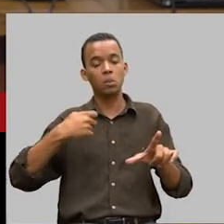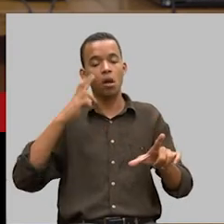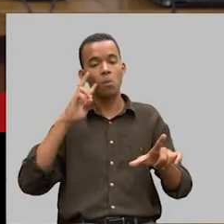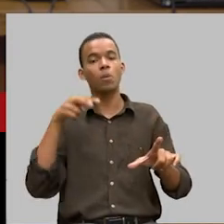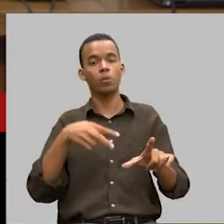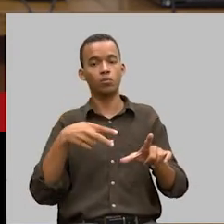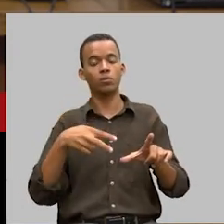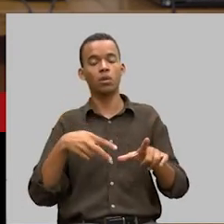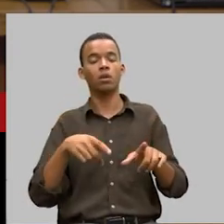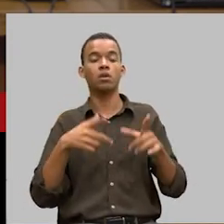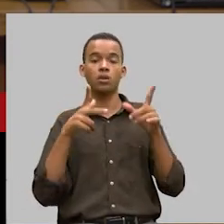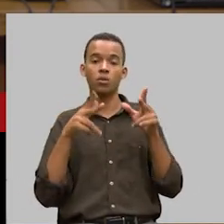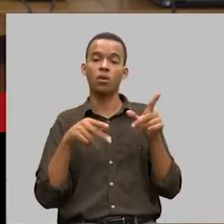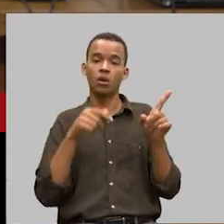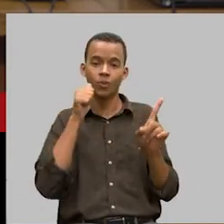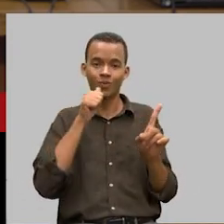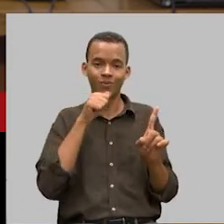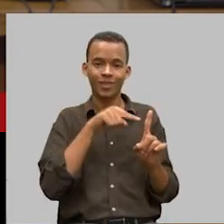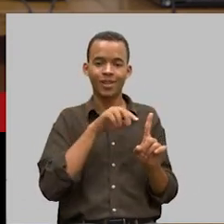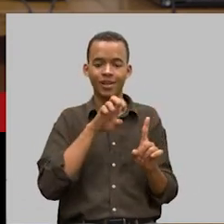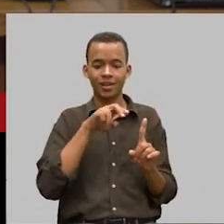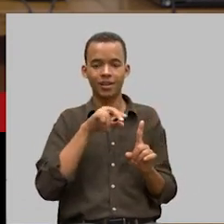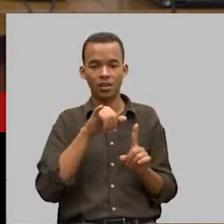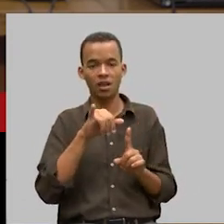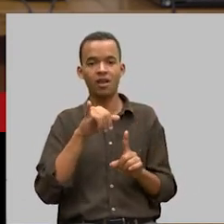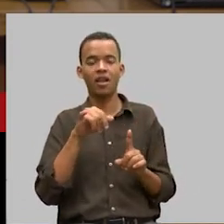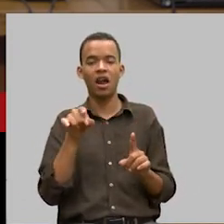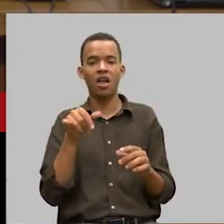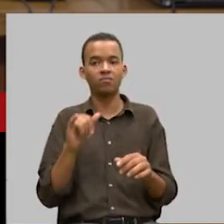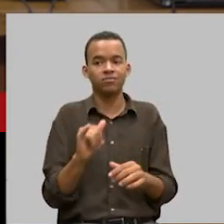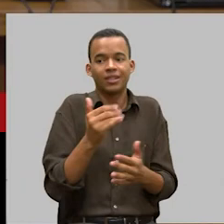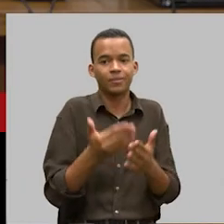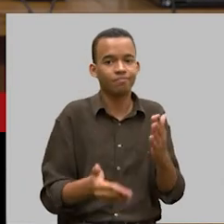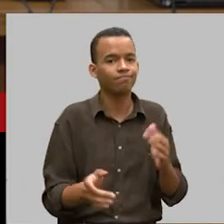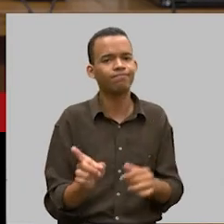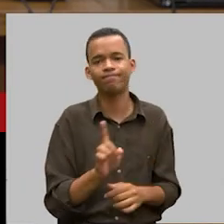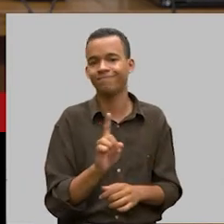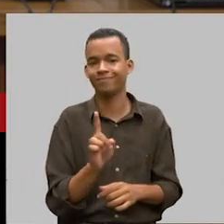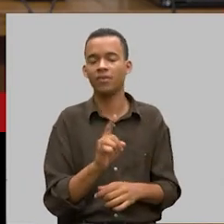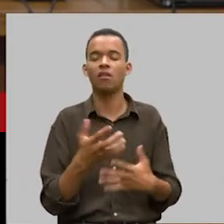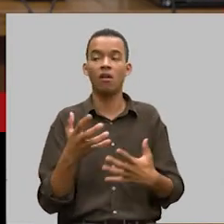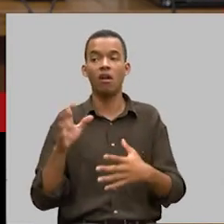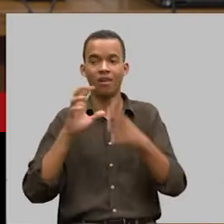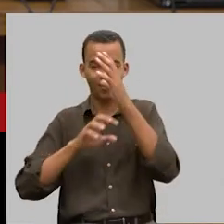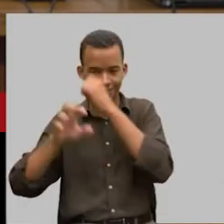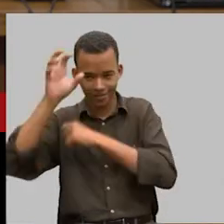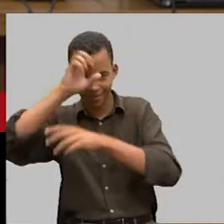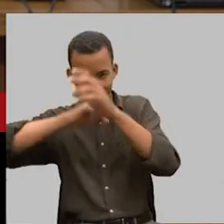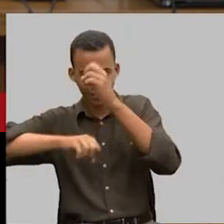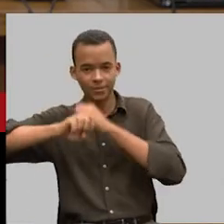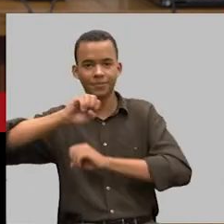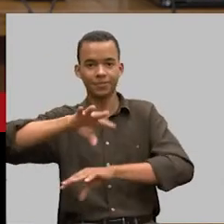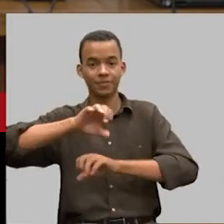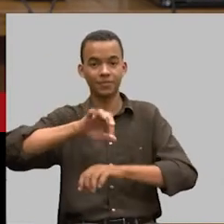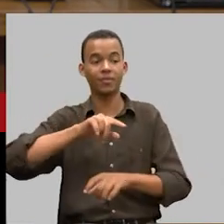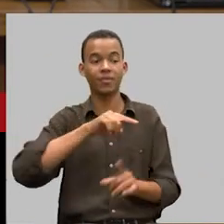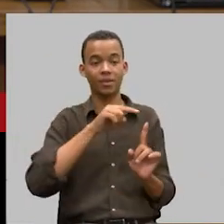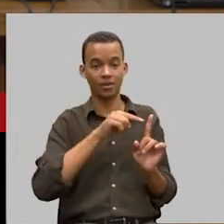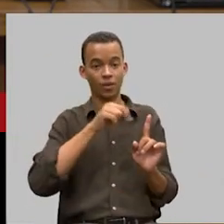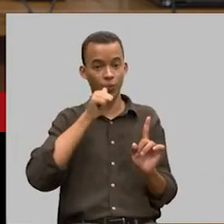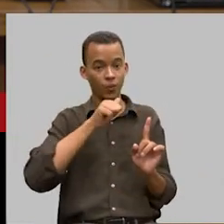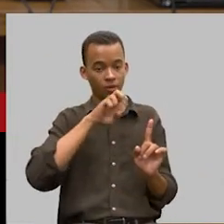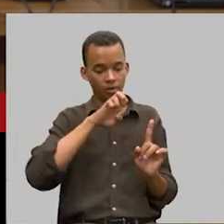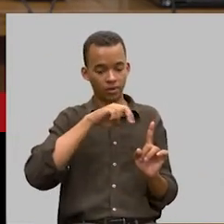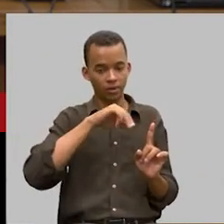deixar a oportunidade passar querem aprender e ensinar aí ela diz lá no final do poema